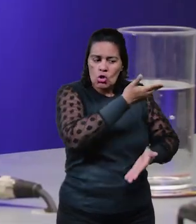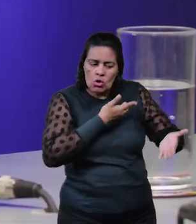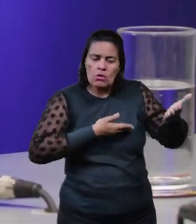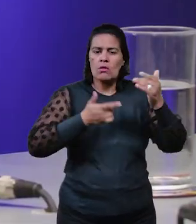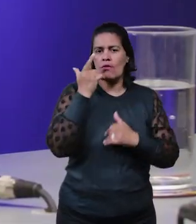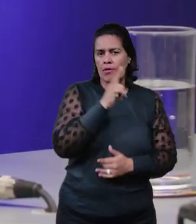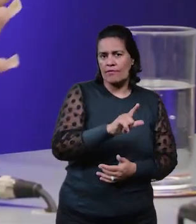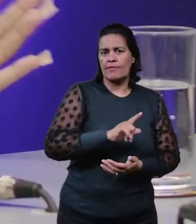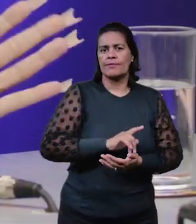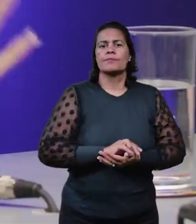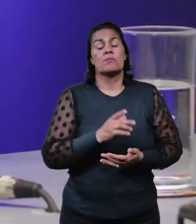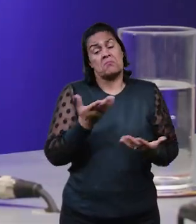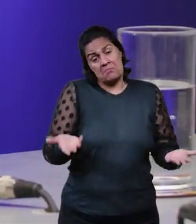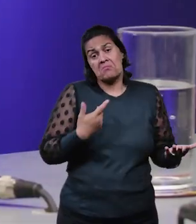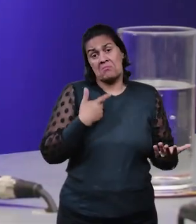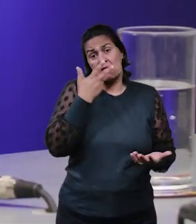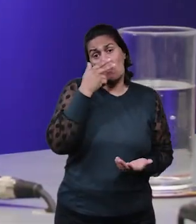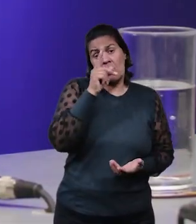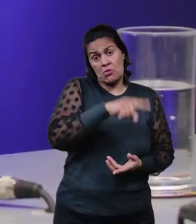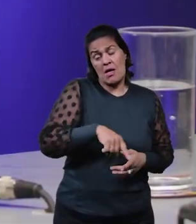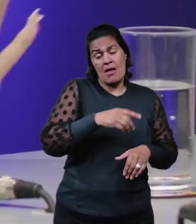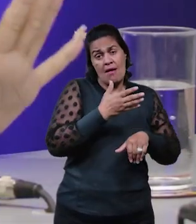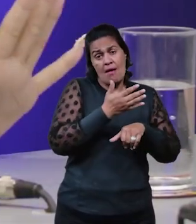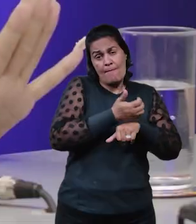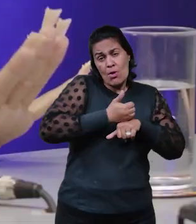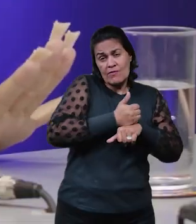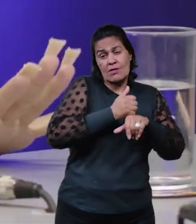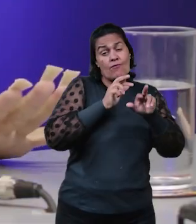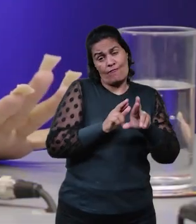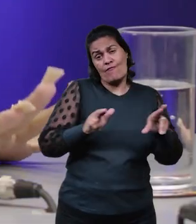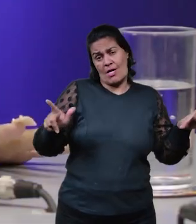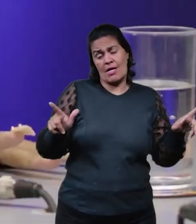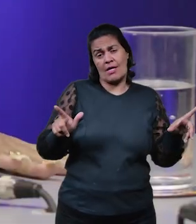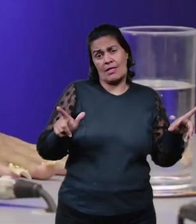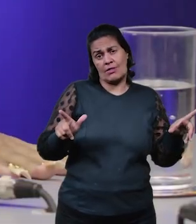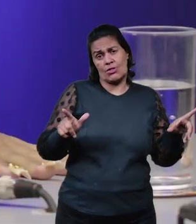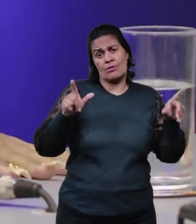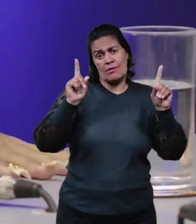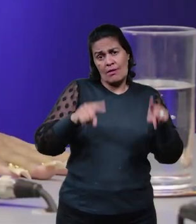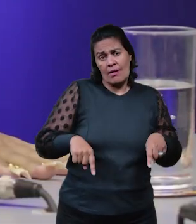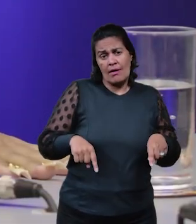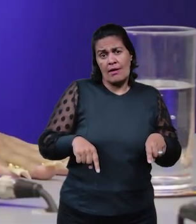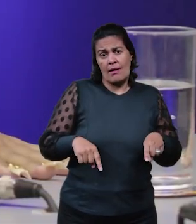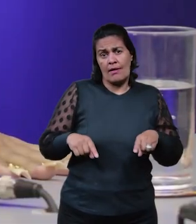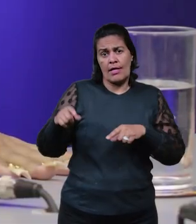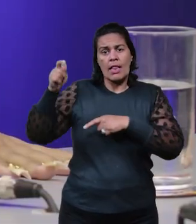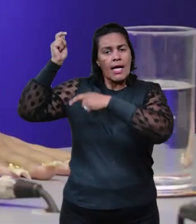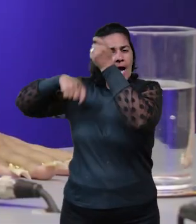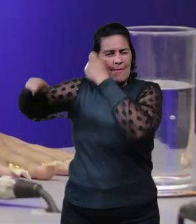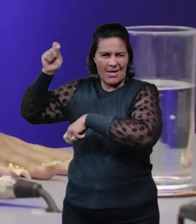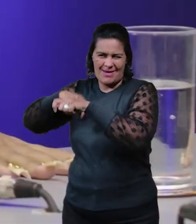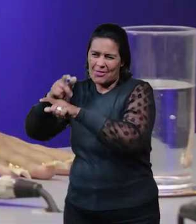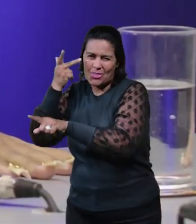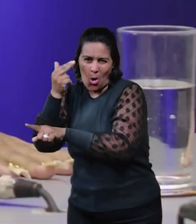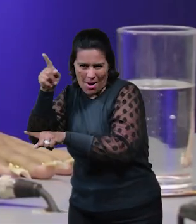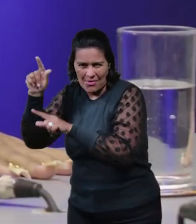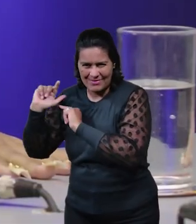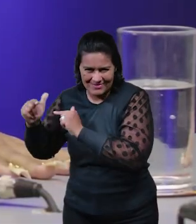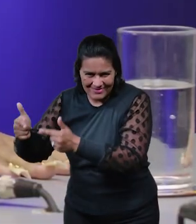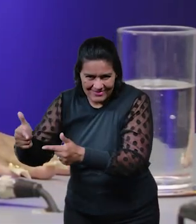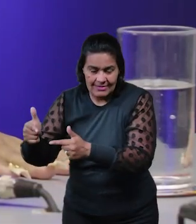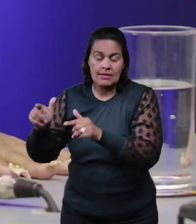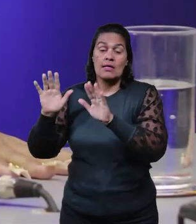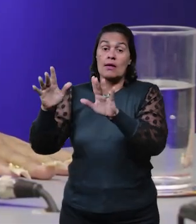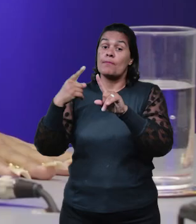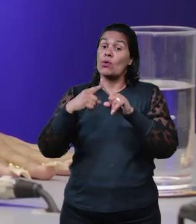aprender mutuamente. Acho que a profissão de transista difere muito do cabeleireiro tradicional, porque